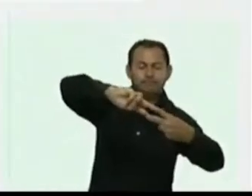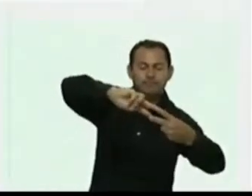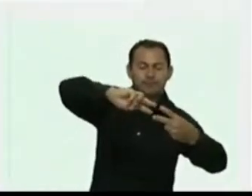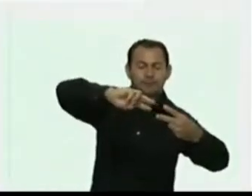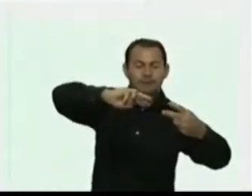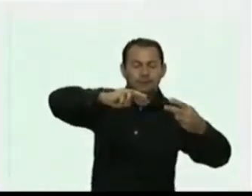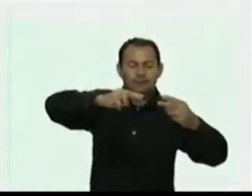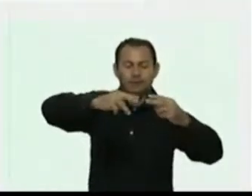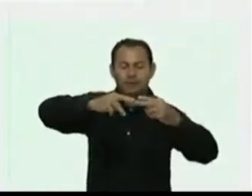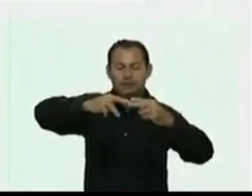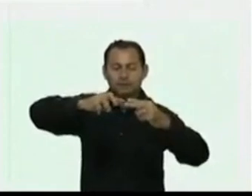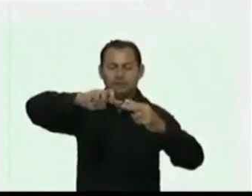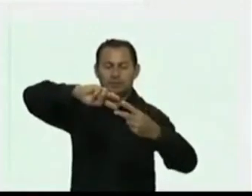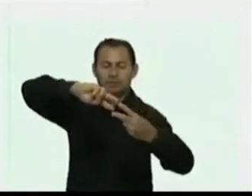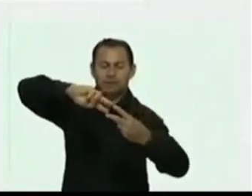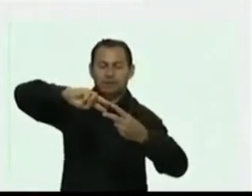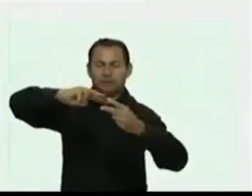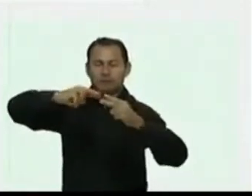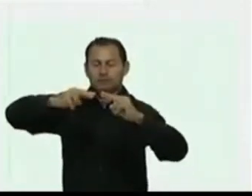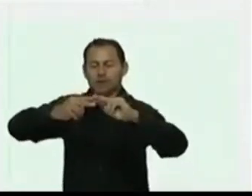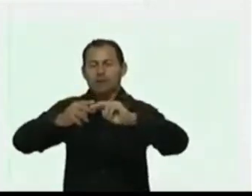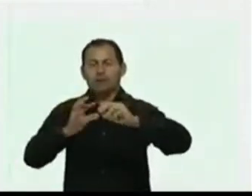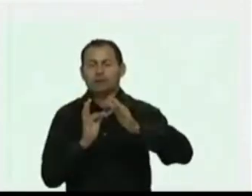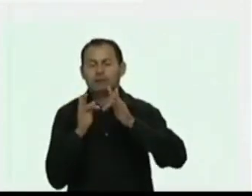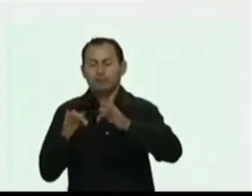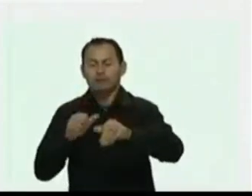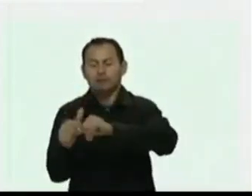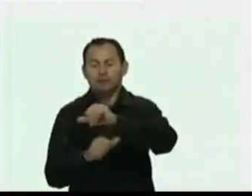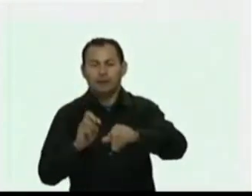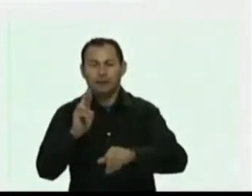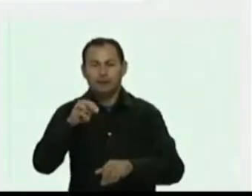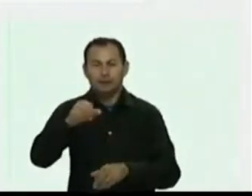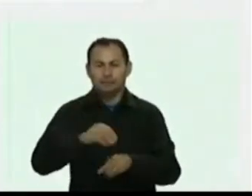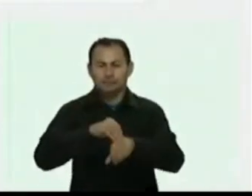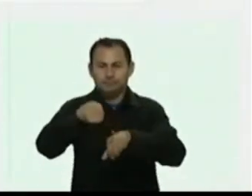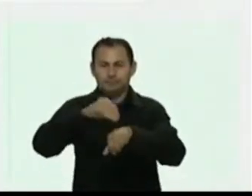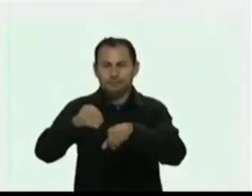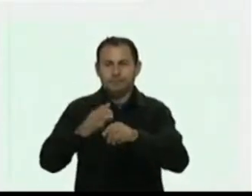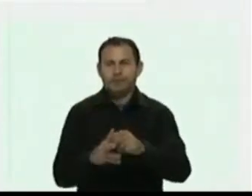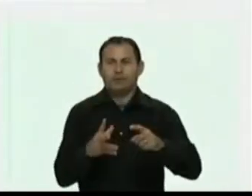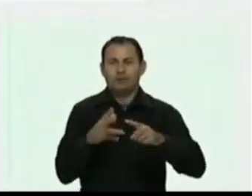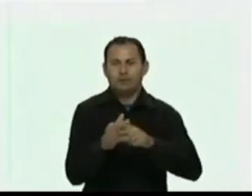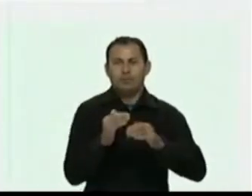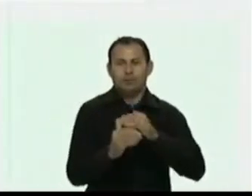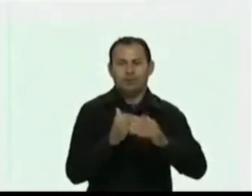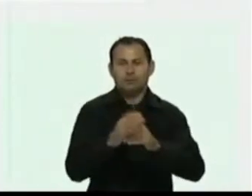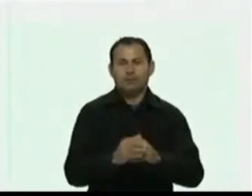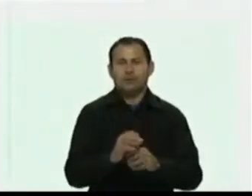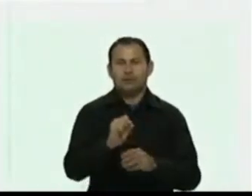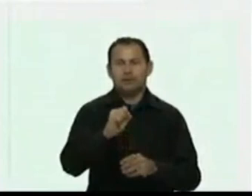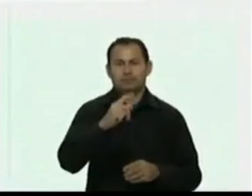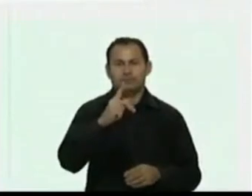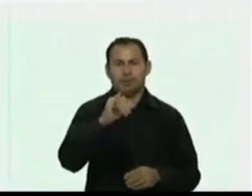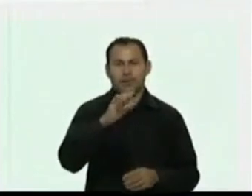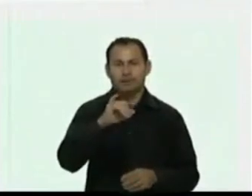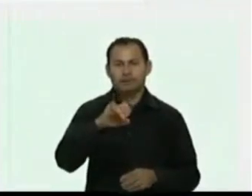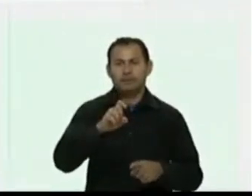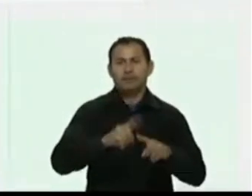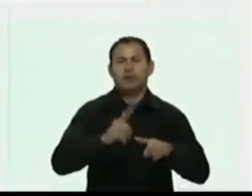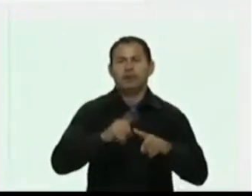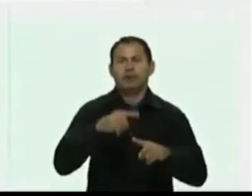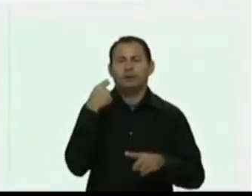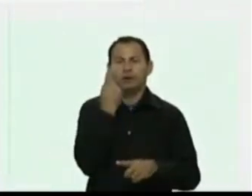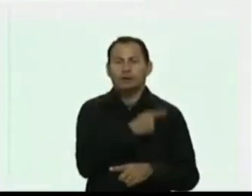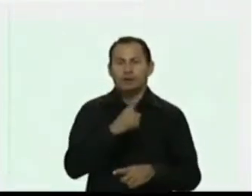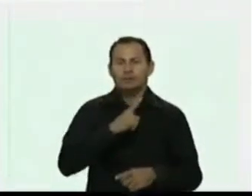acabar realmente virando um RNA mensageiro. Os introns eles vão ser cortados nesse processo de splicing. Agora, por que a gente